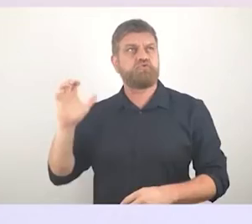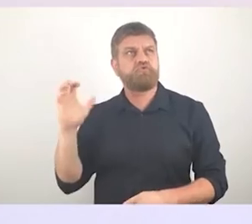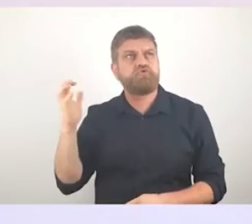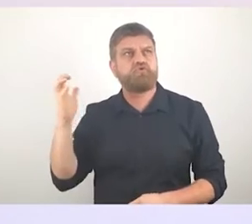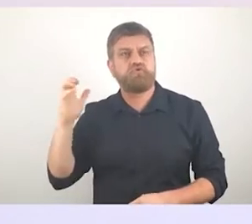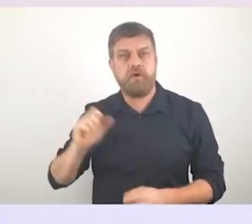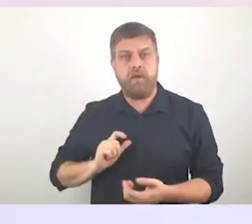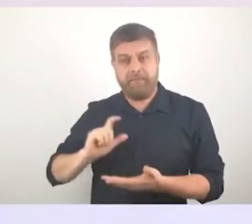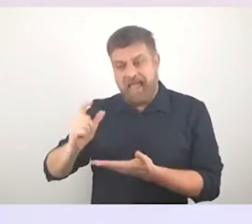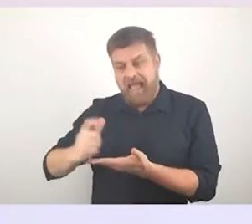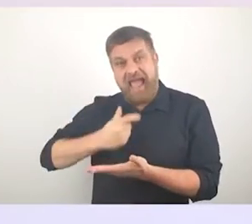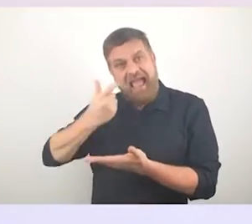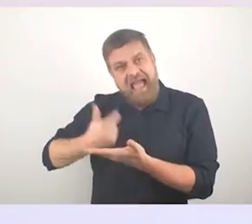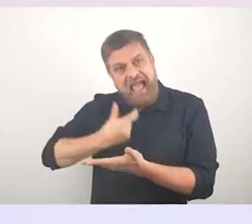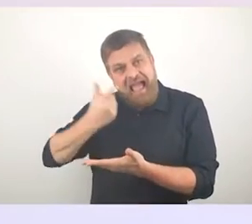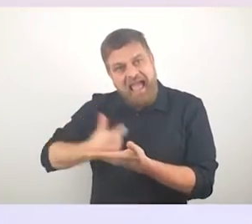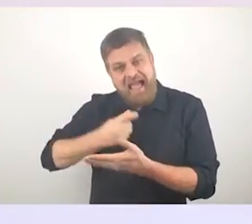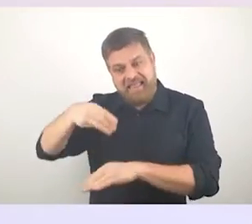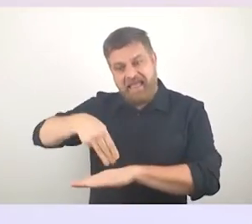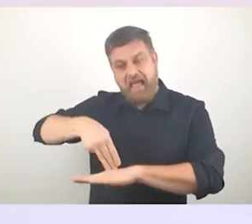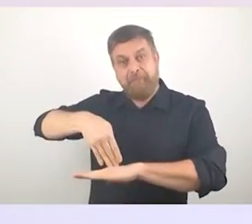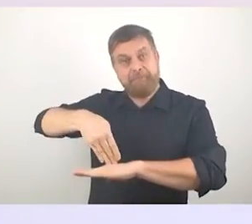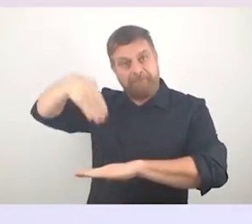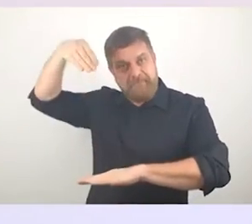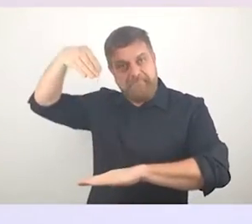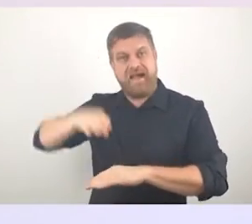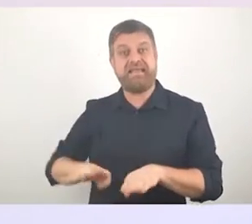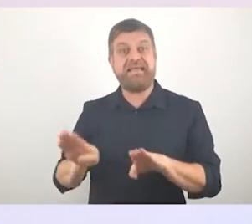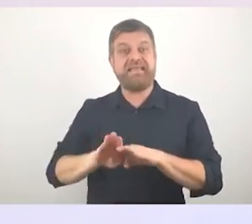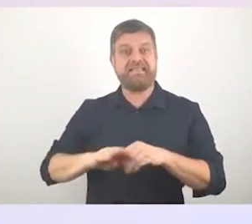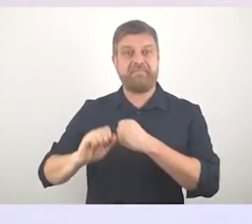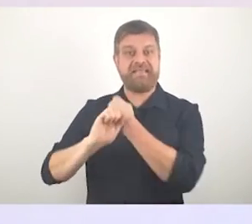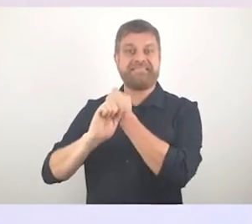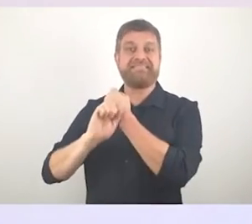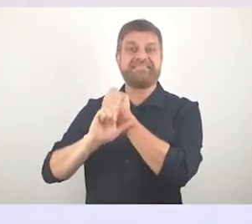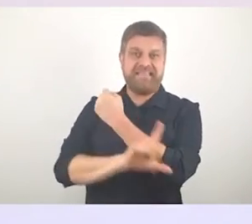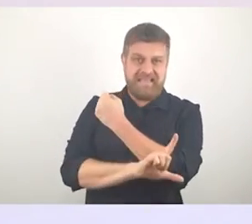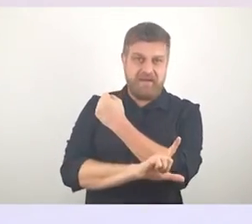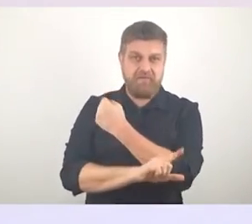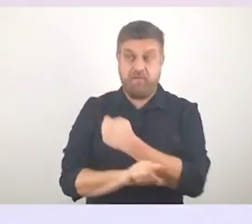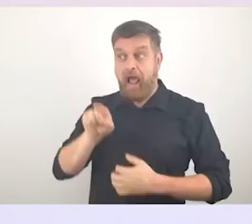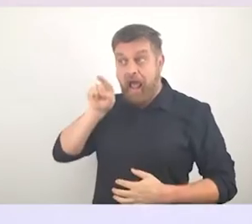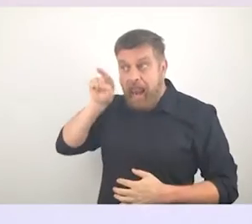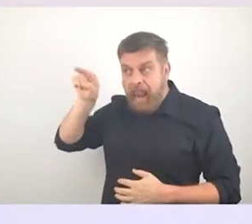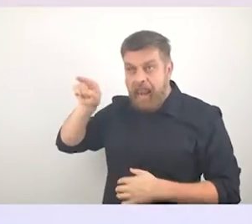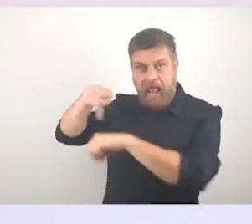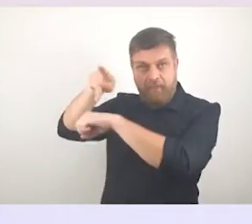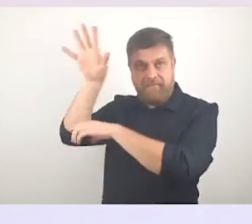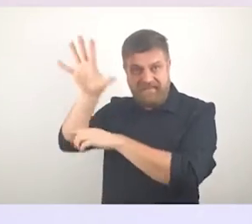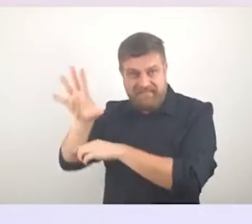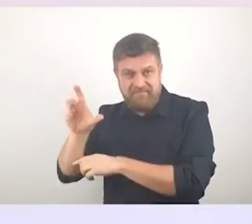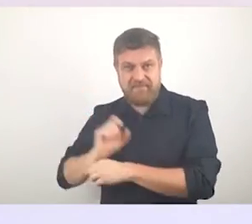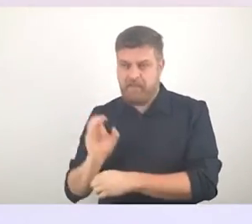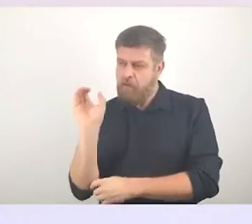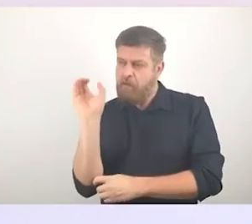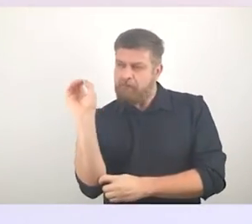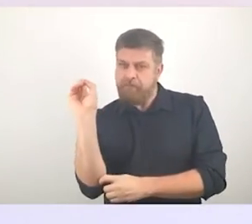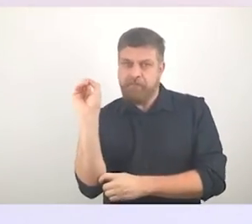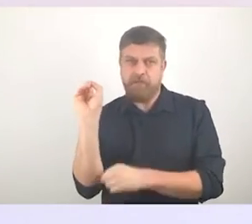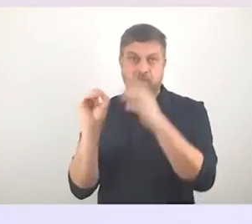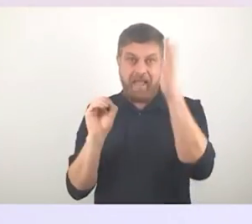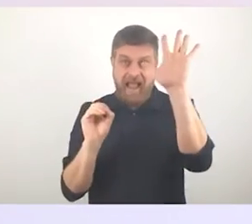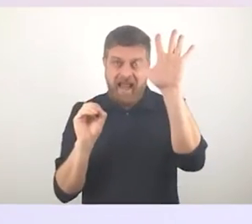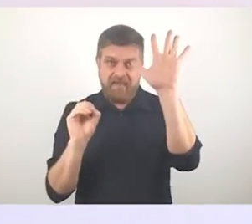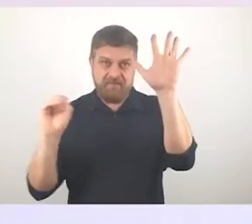em Gana, Mali e Senegal. Ele é feito com essas cabaças aqui, de uma planta que dá